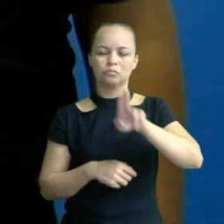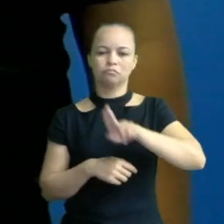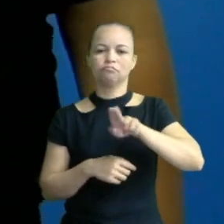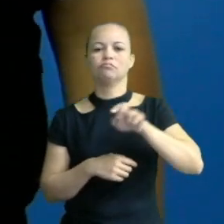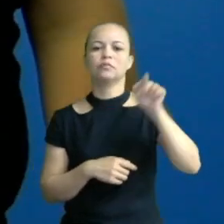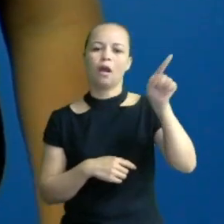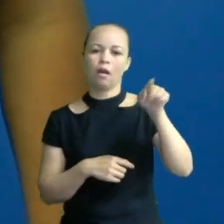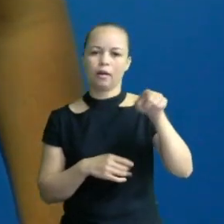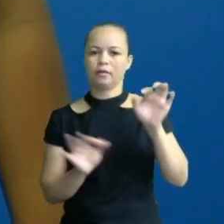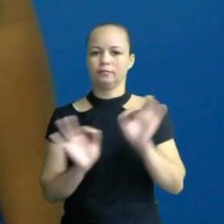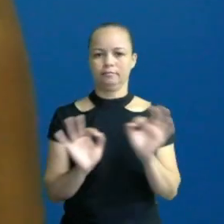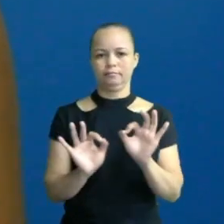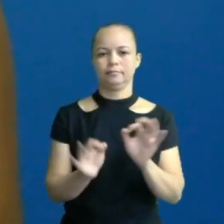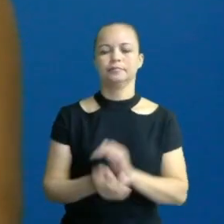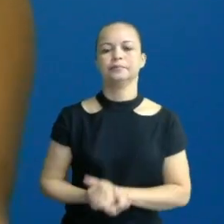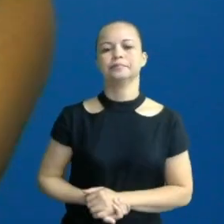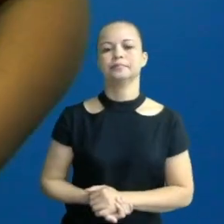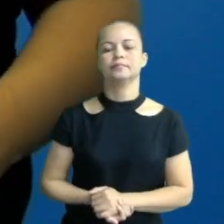bom, gente?